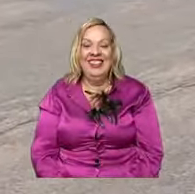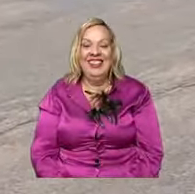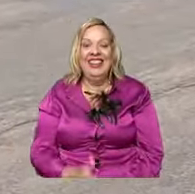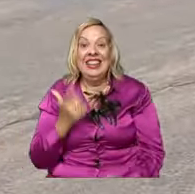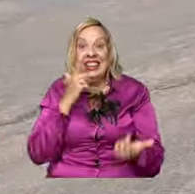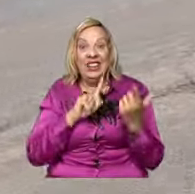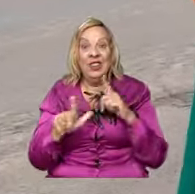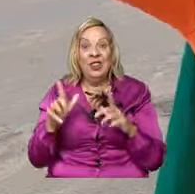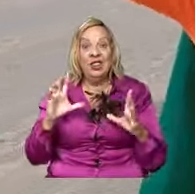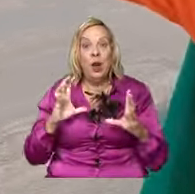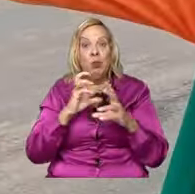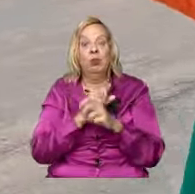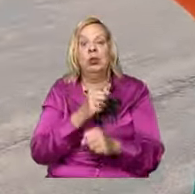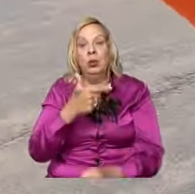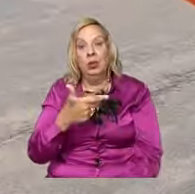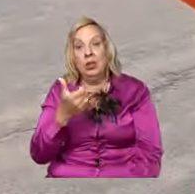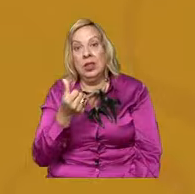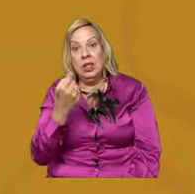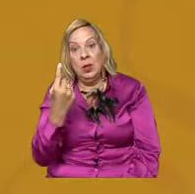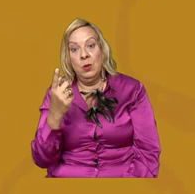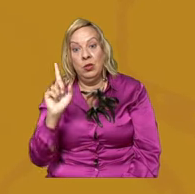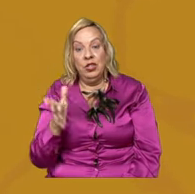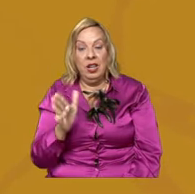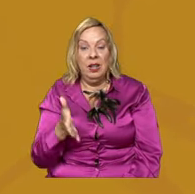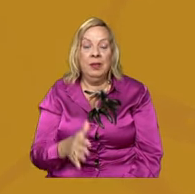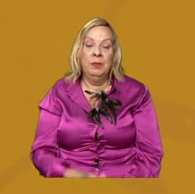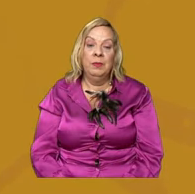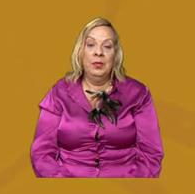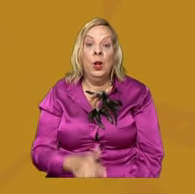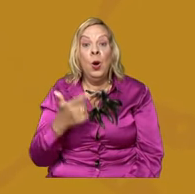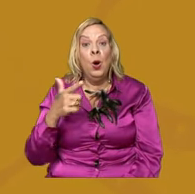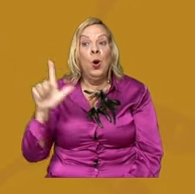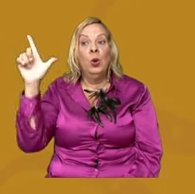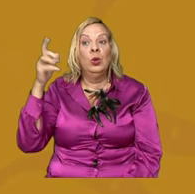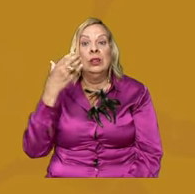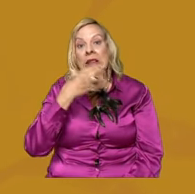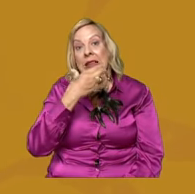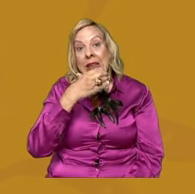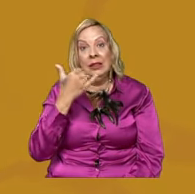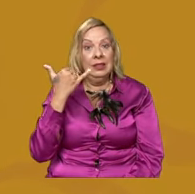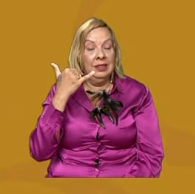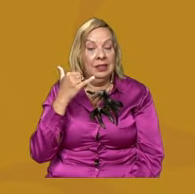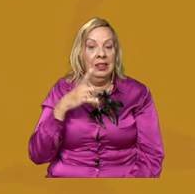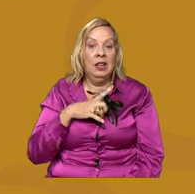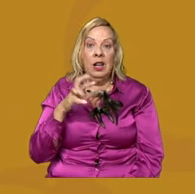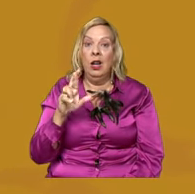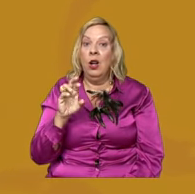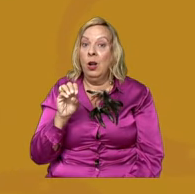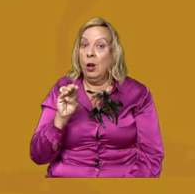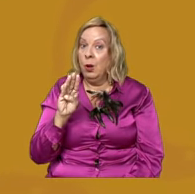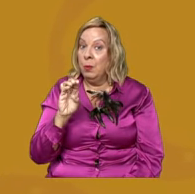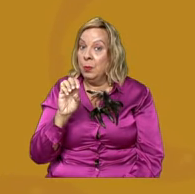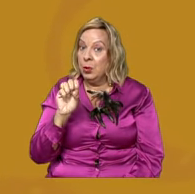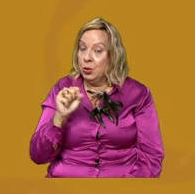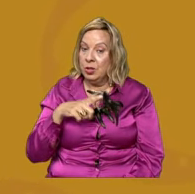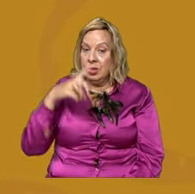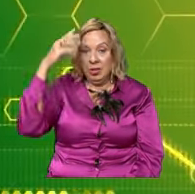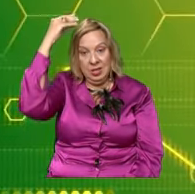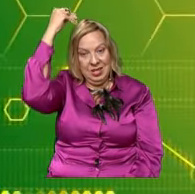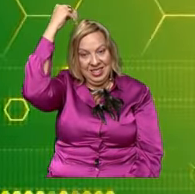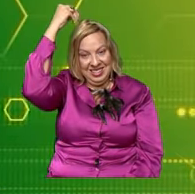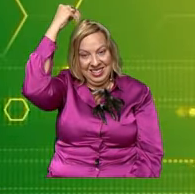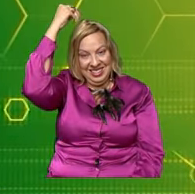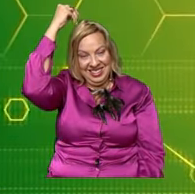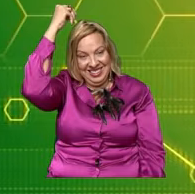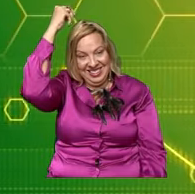já ganhou na Tenda do Mercado e você será o próximo. Quem também levou um outro iPhone foi o Robson, da cidade histórica de São Cristóvão.